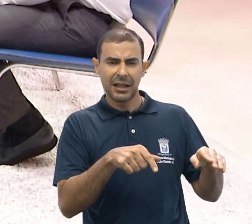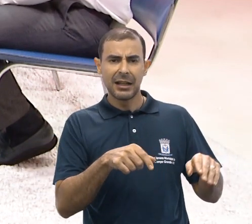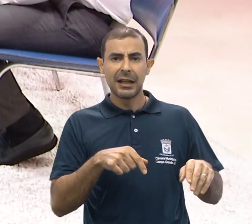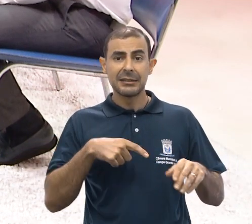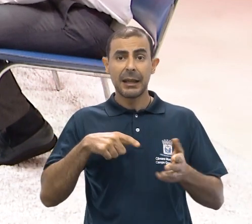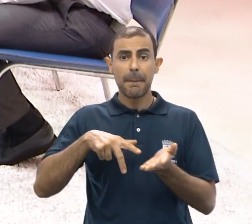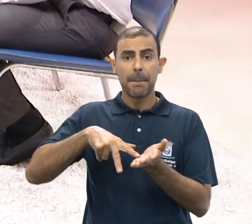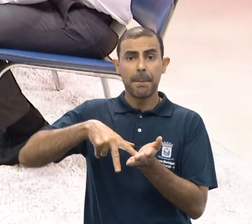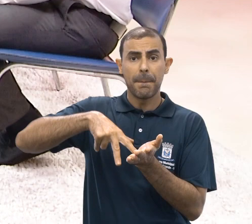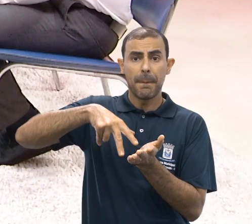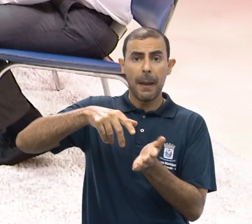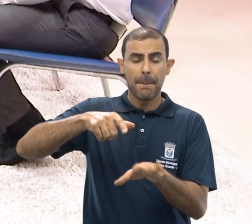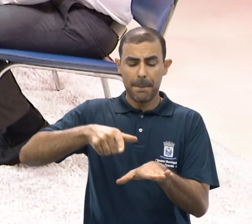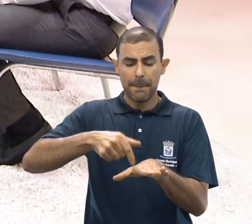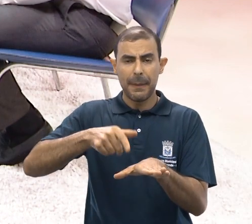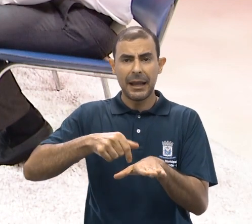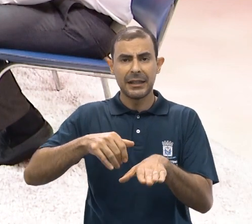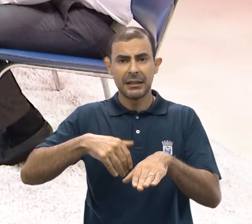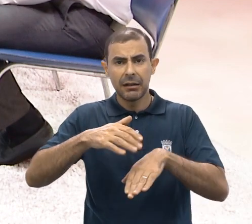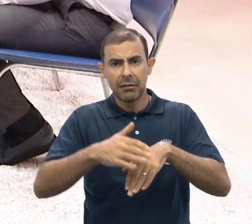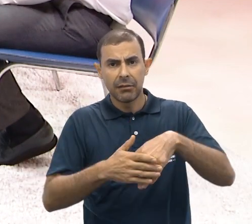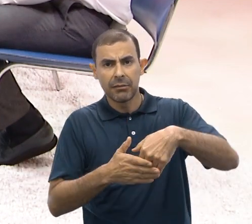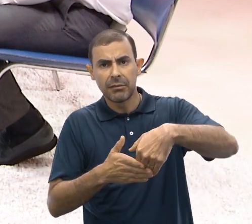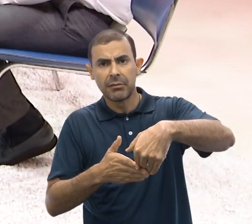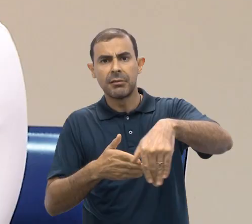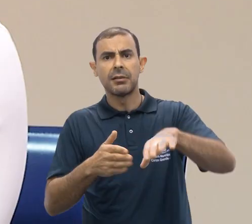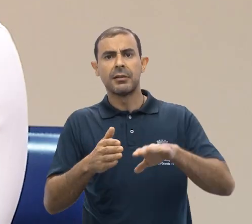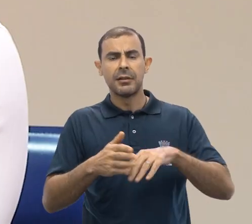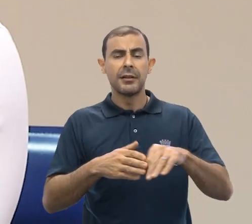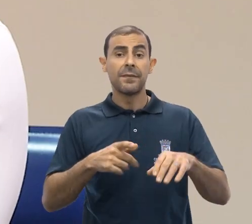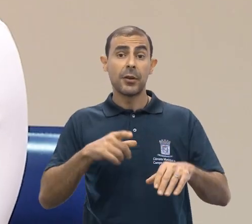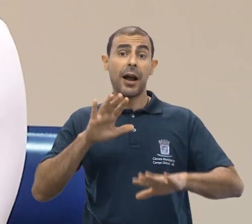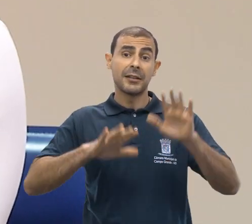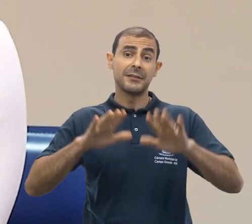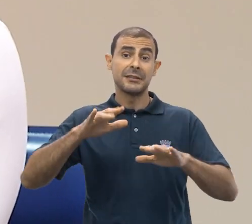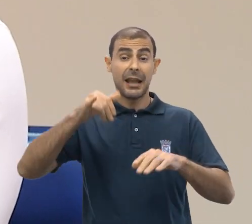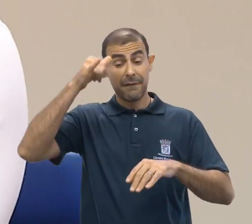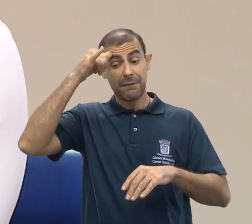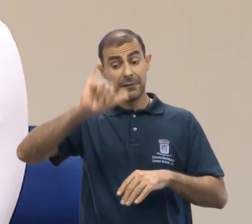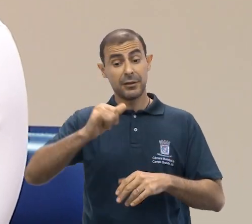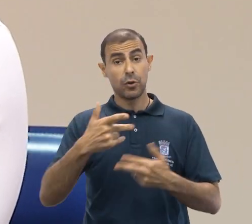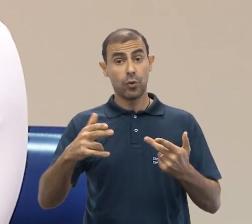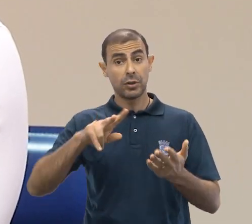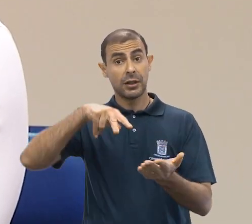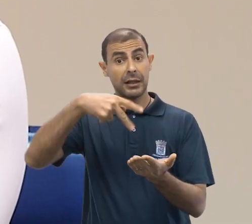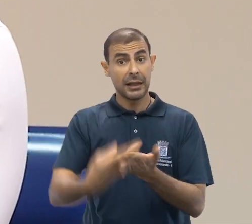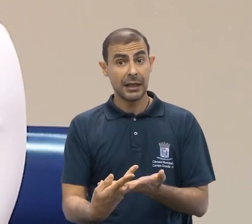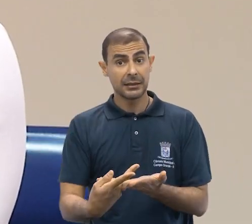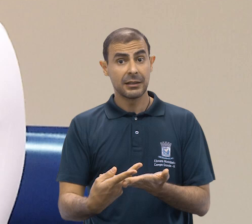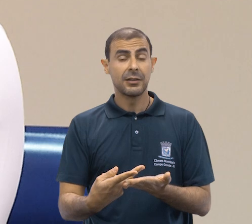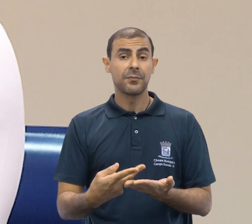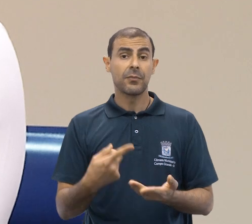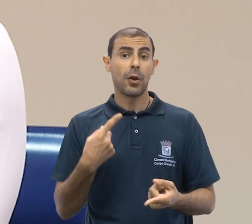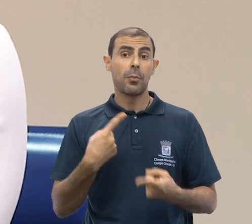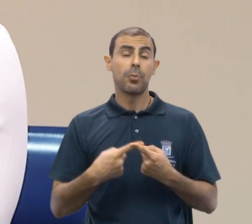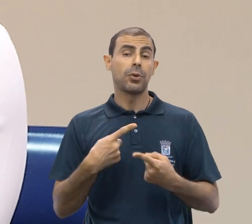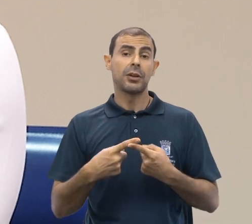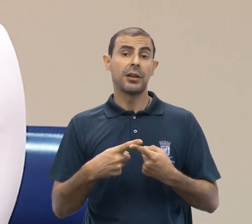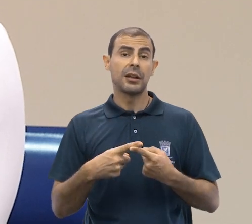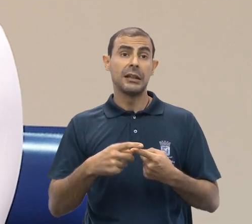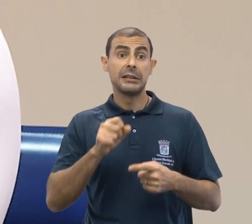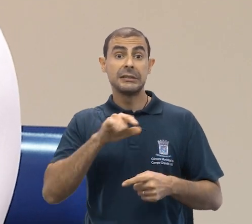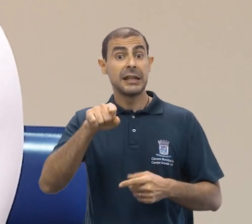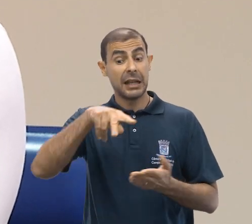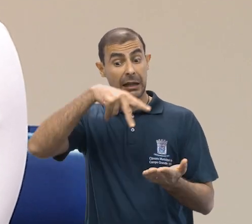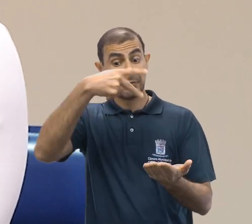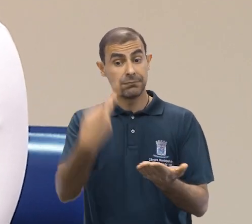pé, então, coisas que possam evitar as quedas, né, por exemplo. Porque o que vai determinar uma complicação dele é